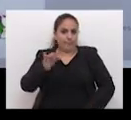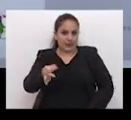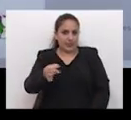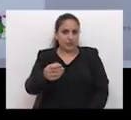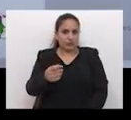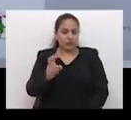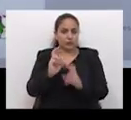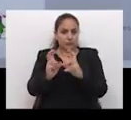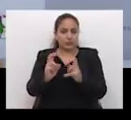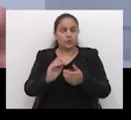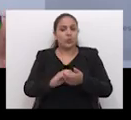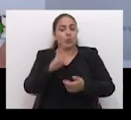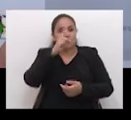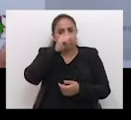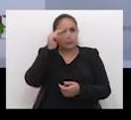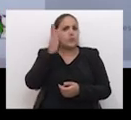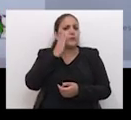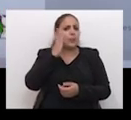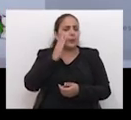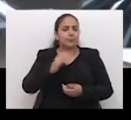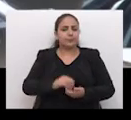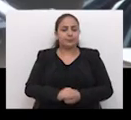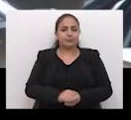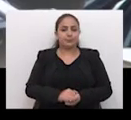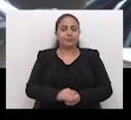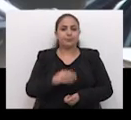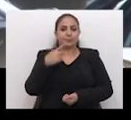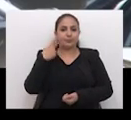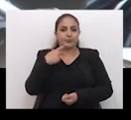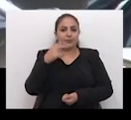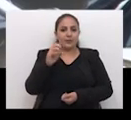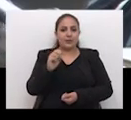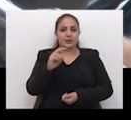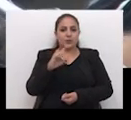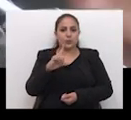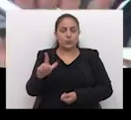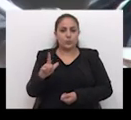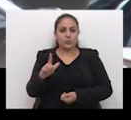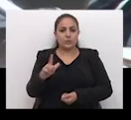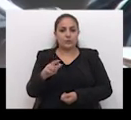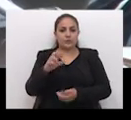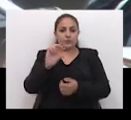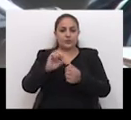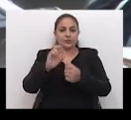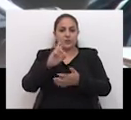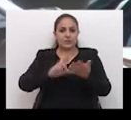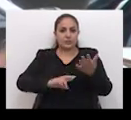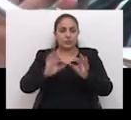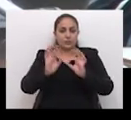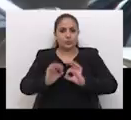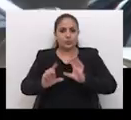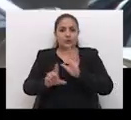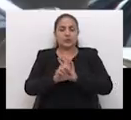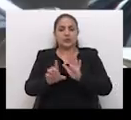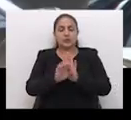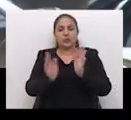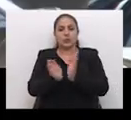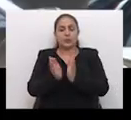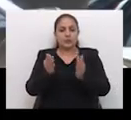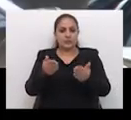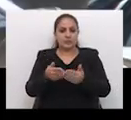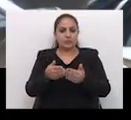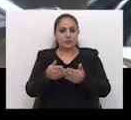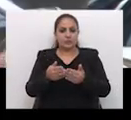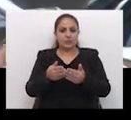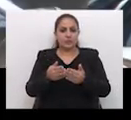de tarifa, o Executivo estar por dentro da situação. O vereador Saul Spinelli foi o relator do projeto de lei pela Comissão